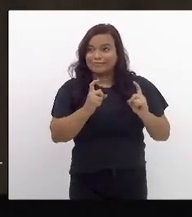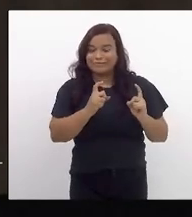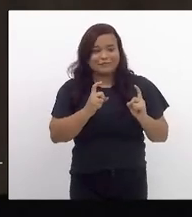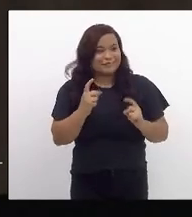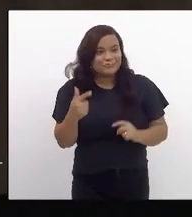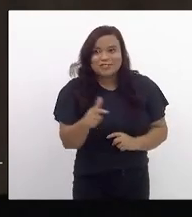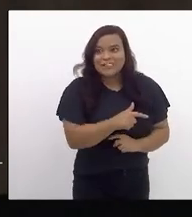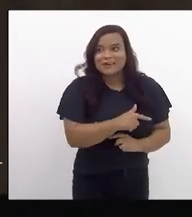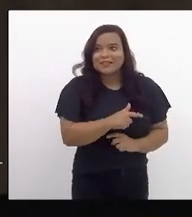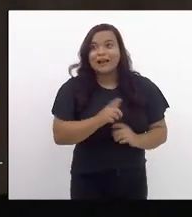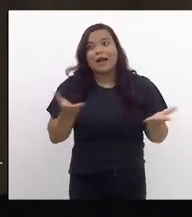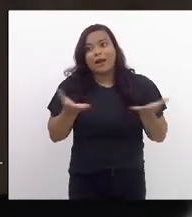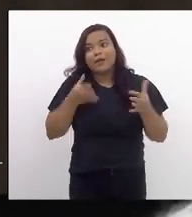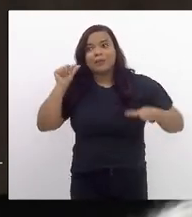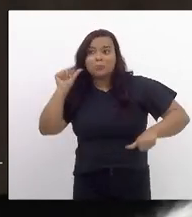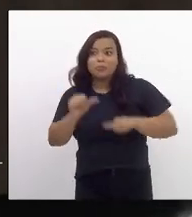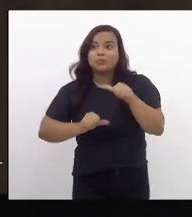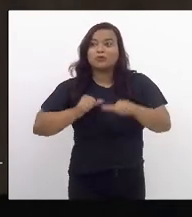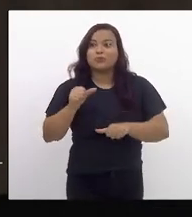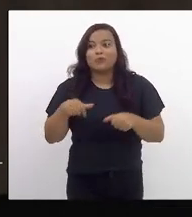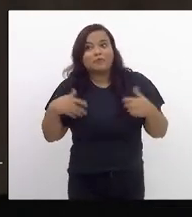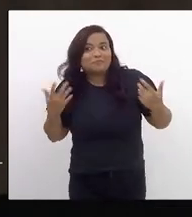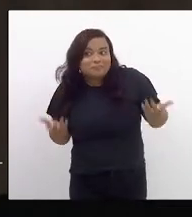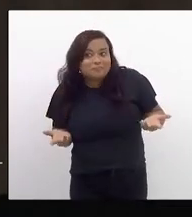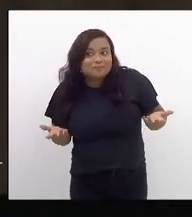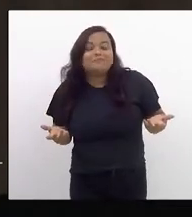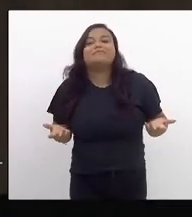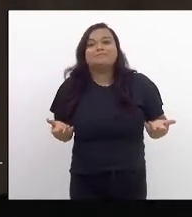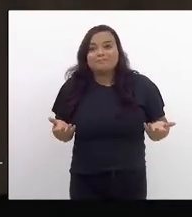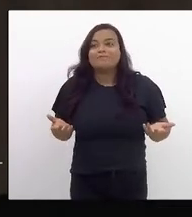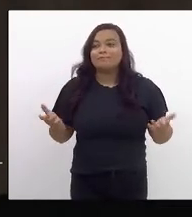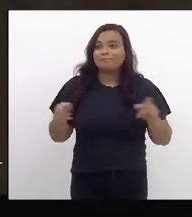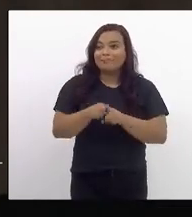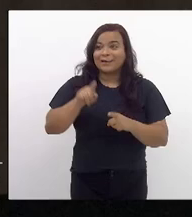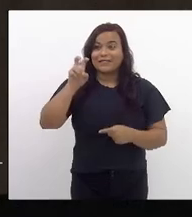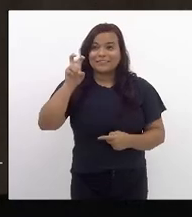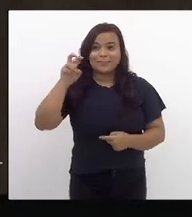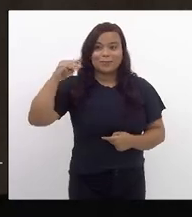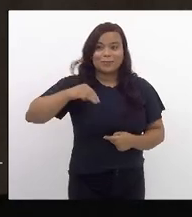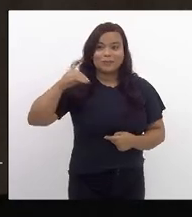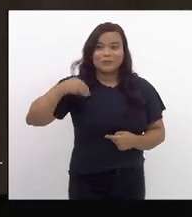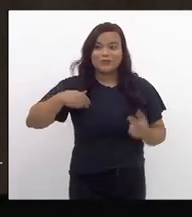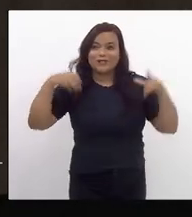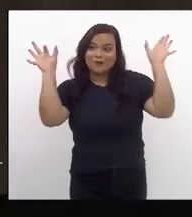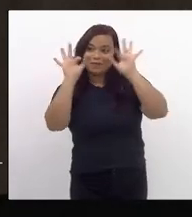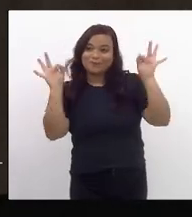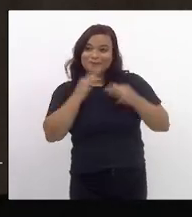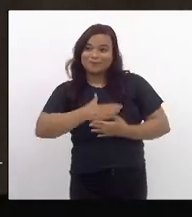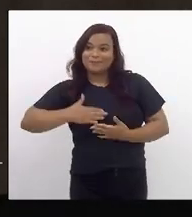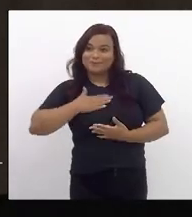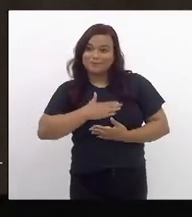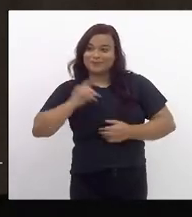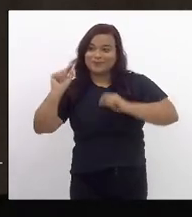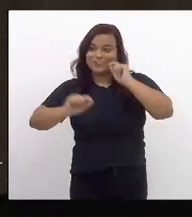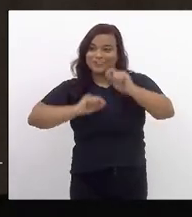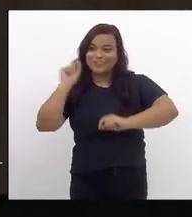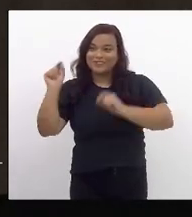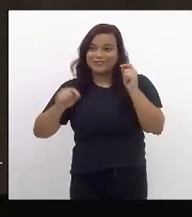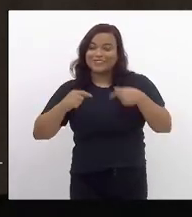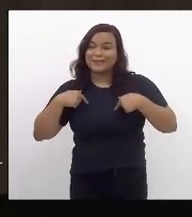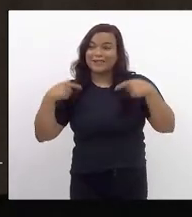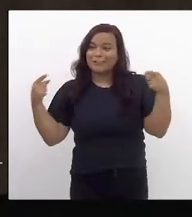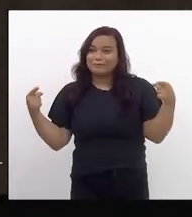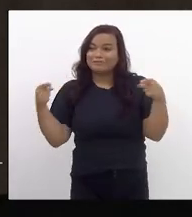fruto do ofício que eu fiz para Vossa Excelência, e por 5 minutos, para minha felicidade, sou companheiro